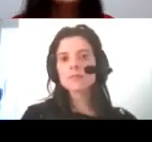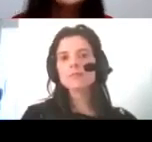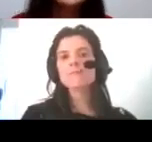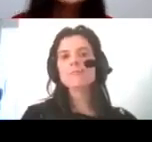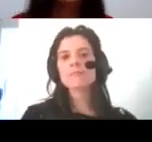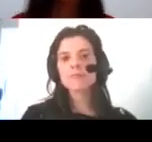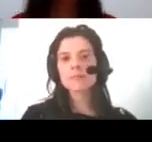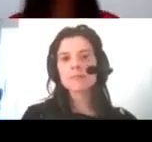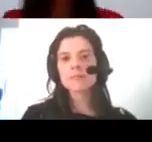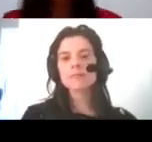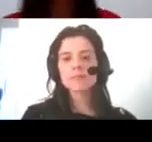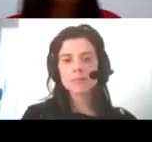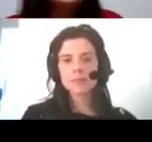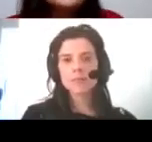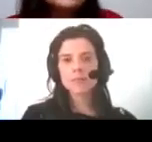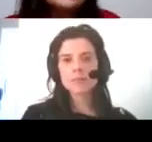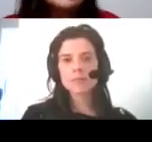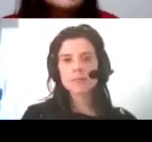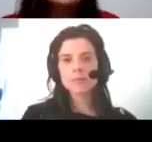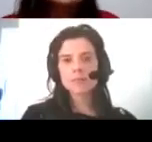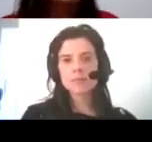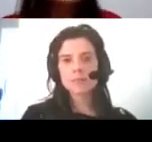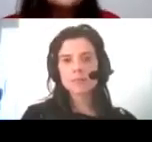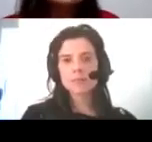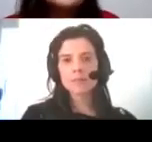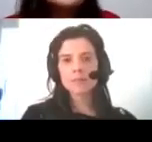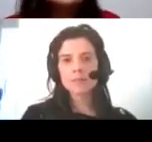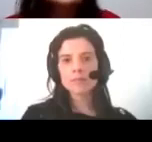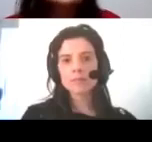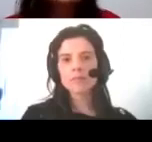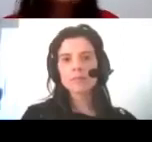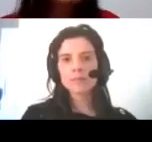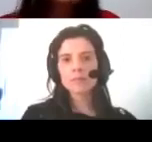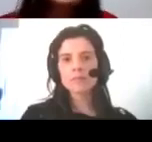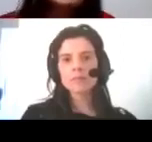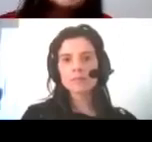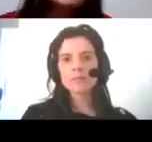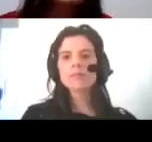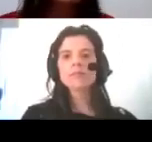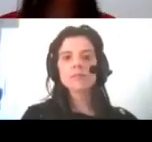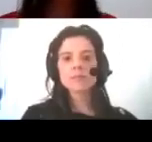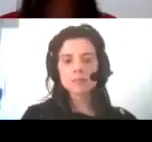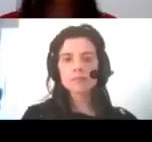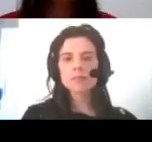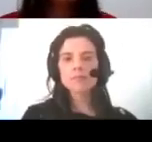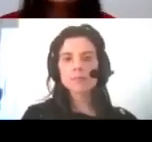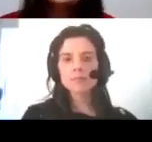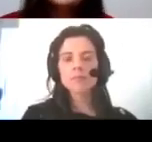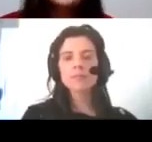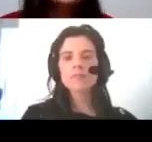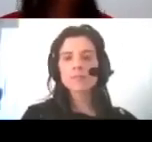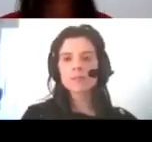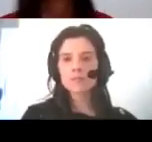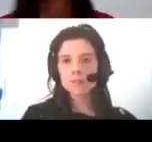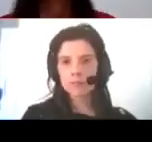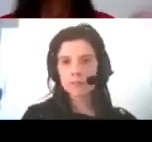e o que é errado. Se cumprimos, né, se conseguimos cumprir tudo aquilo que está dentro da lei, dos princípios